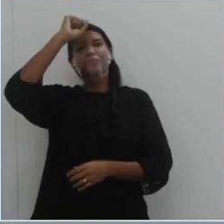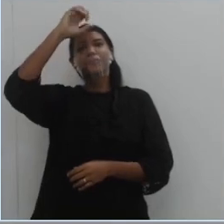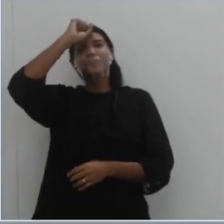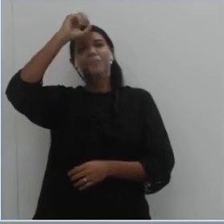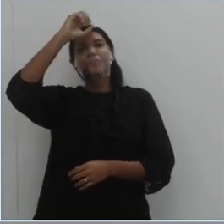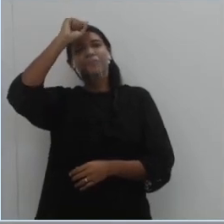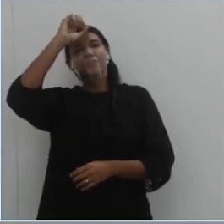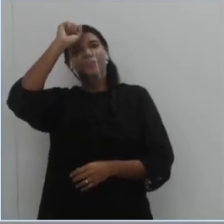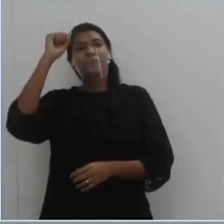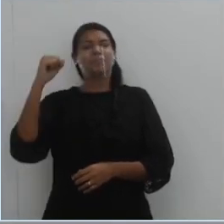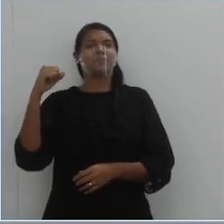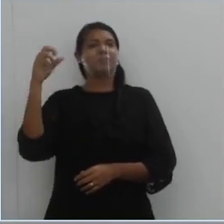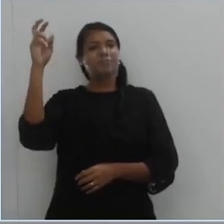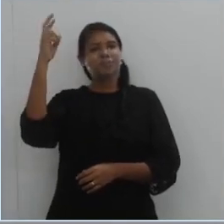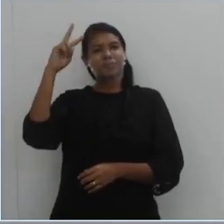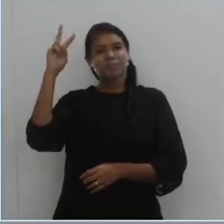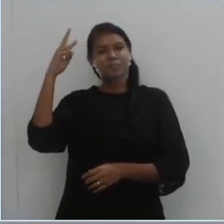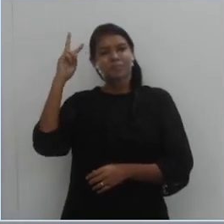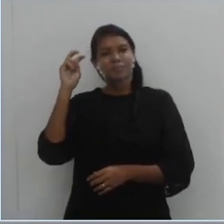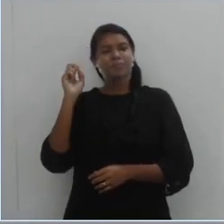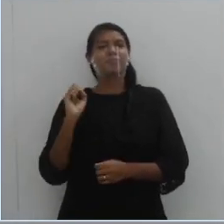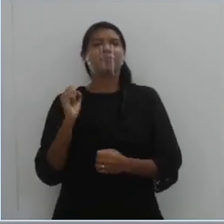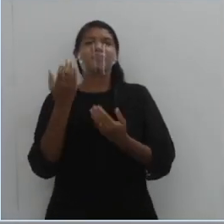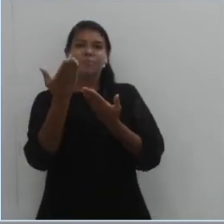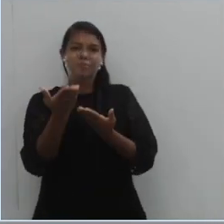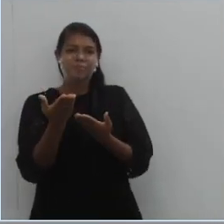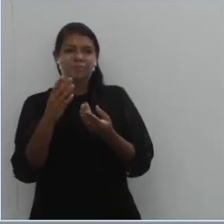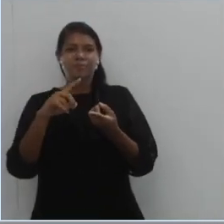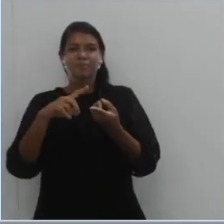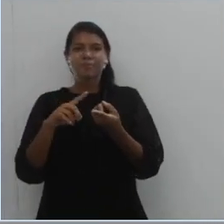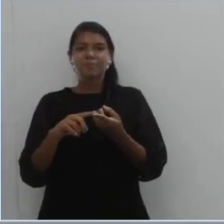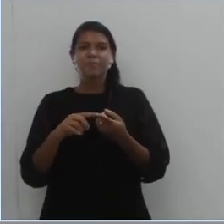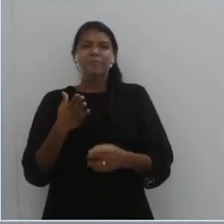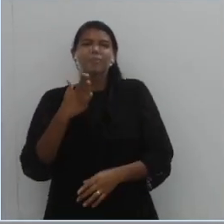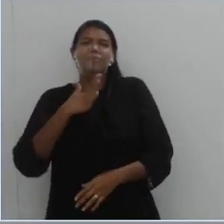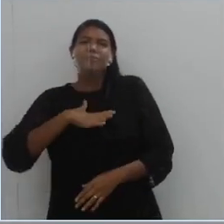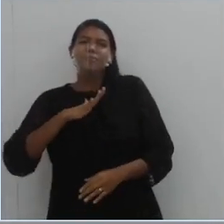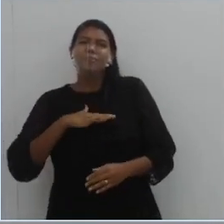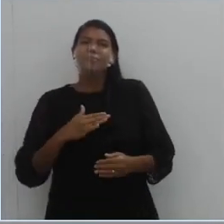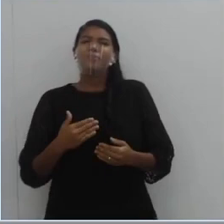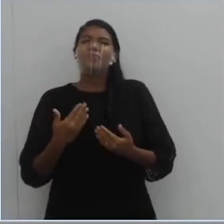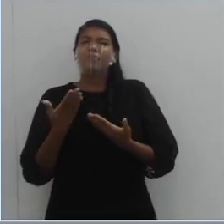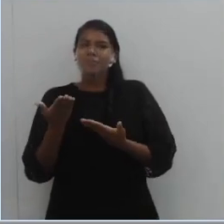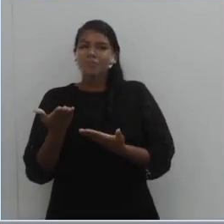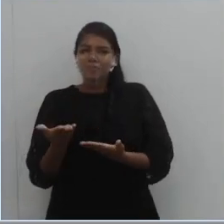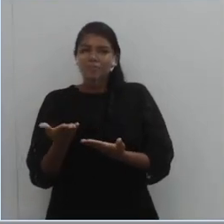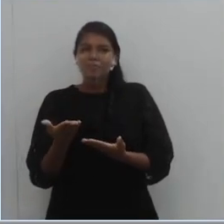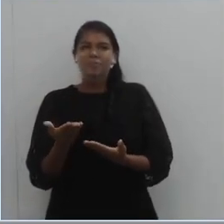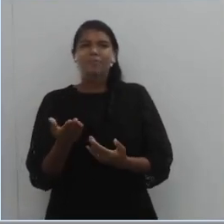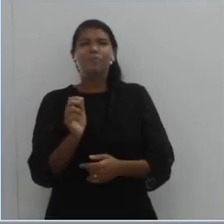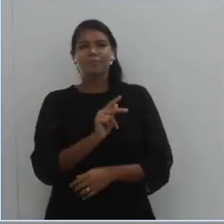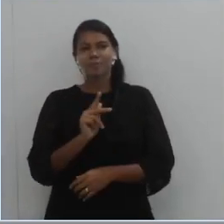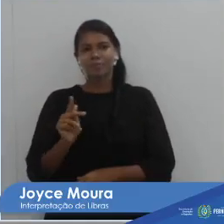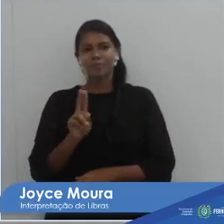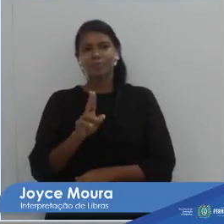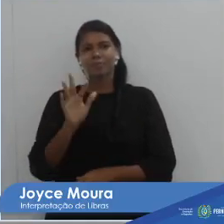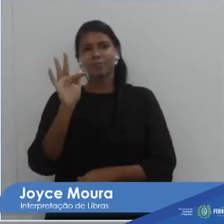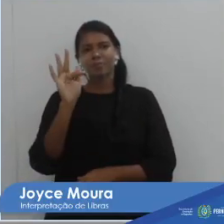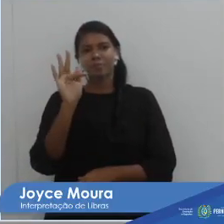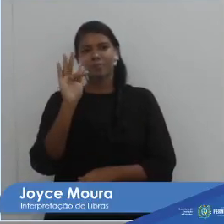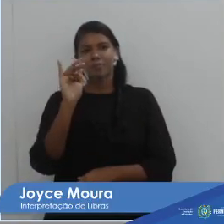aprender história. Lembrando a vocês também, é um prazer estar aqui. Para quem não me conhece, meu nome é Felipe